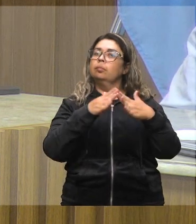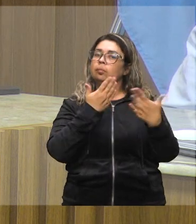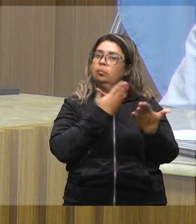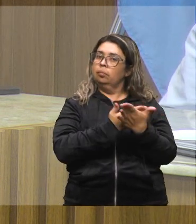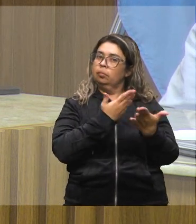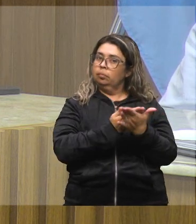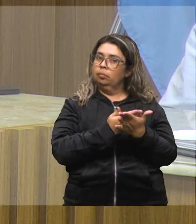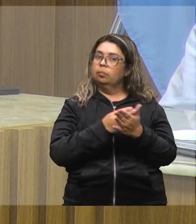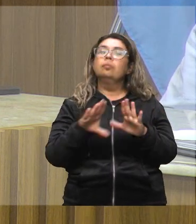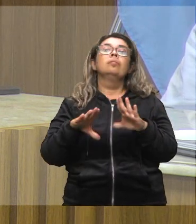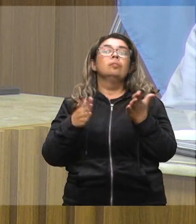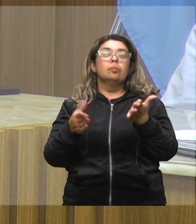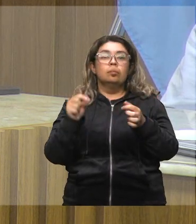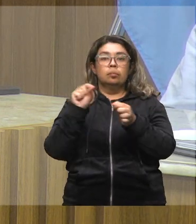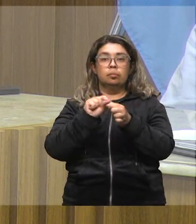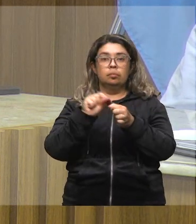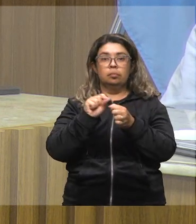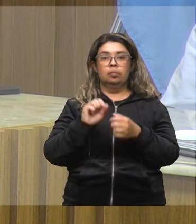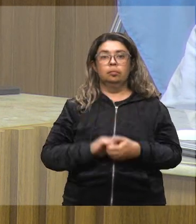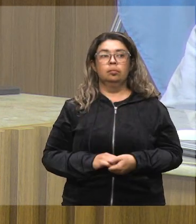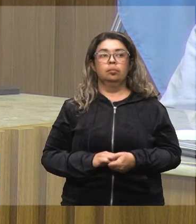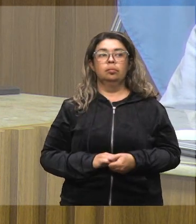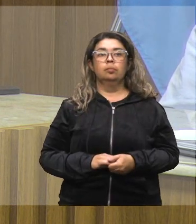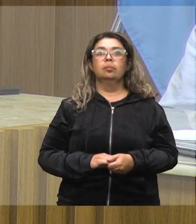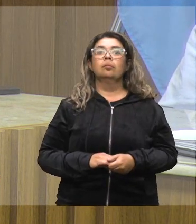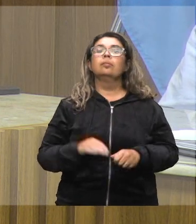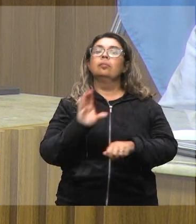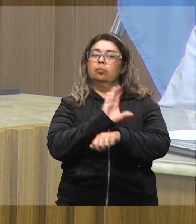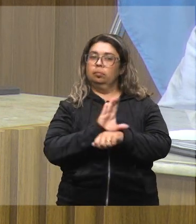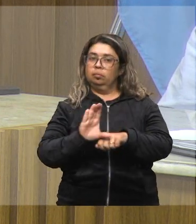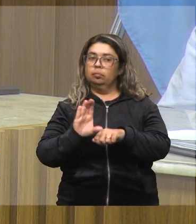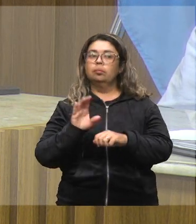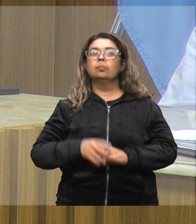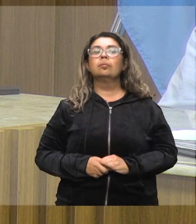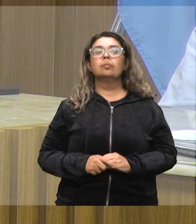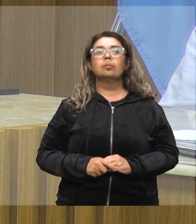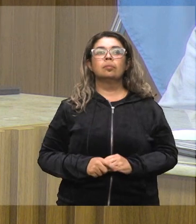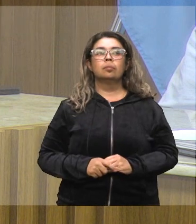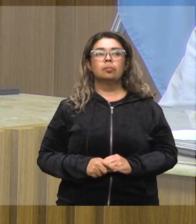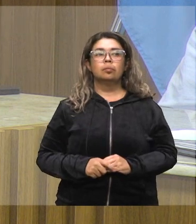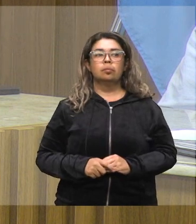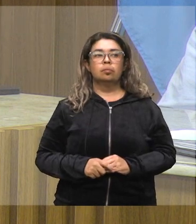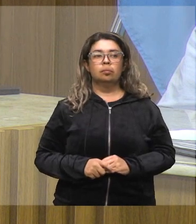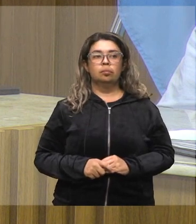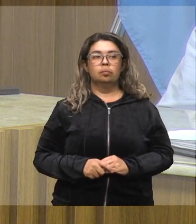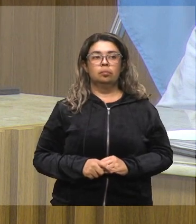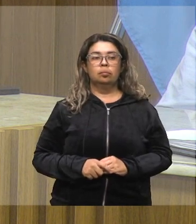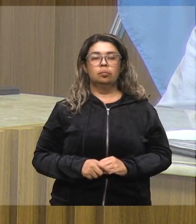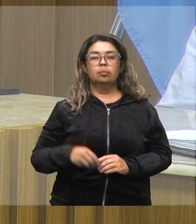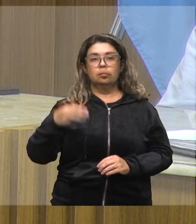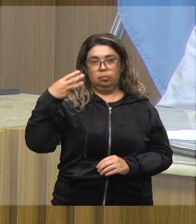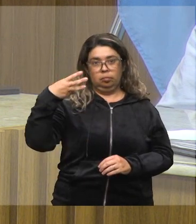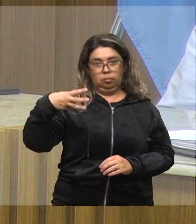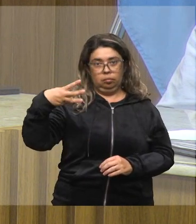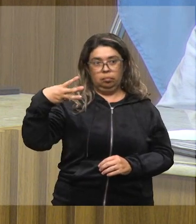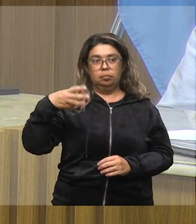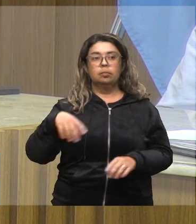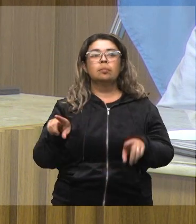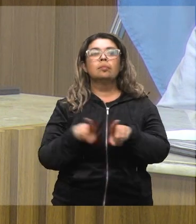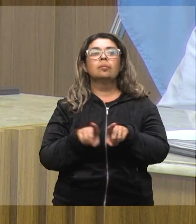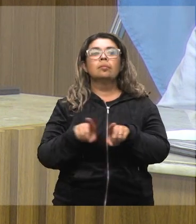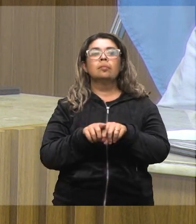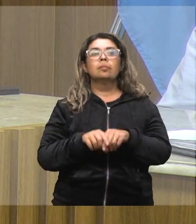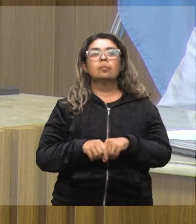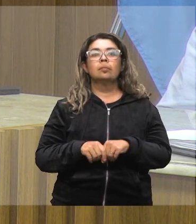data e conclusão e data de curso. No terceiro, também, a